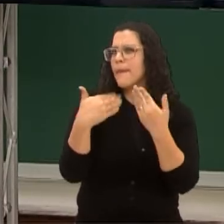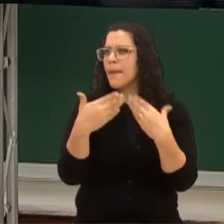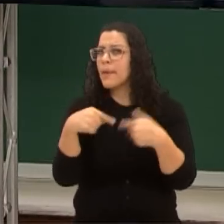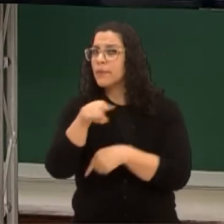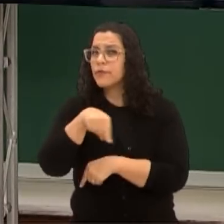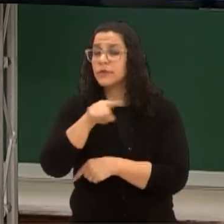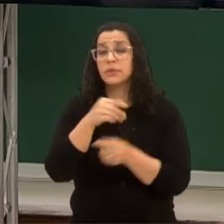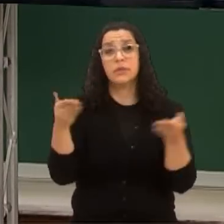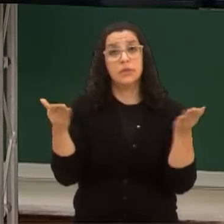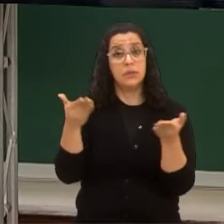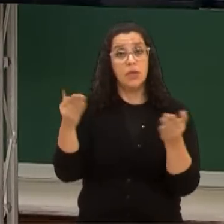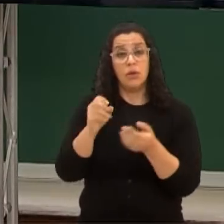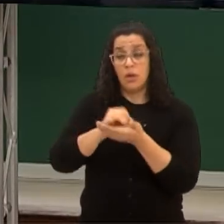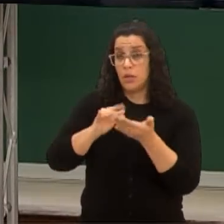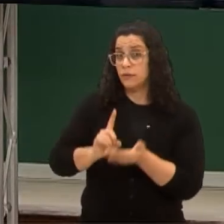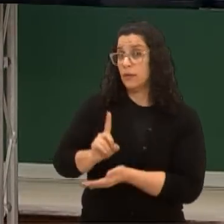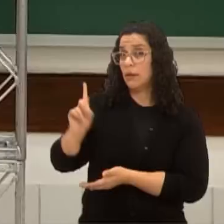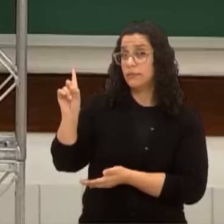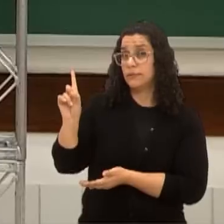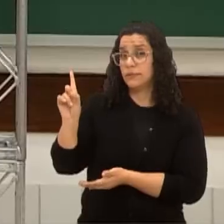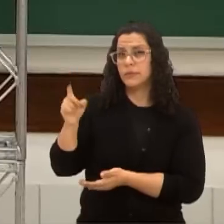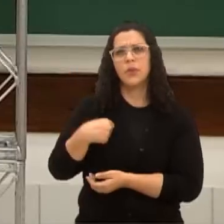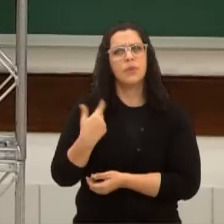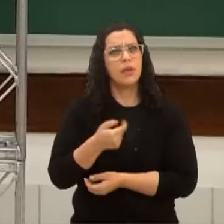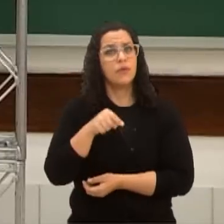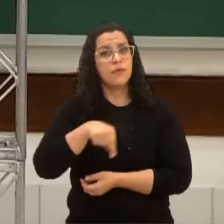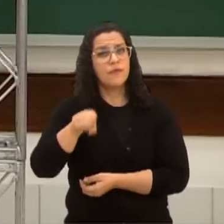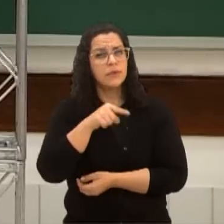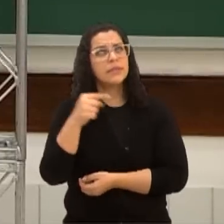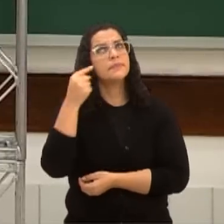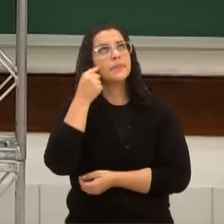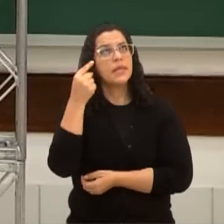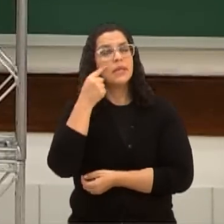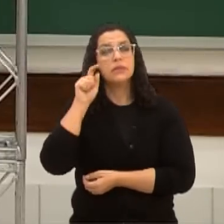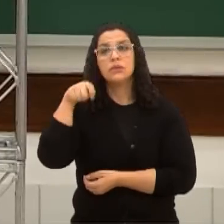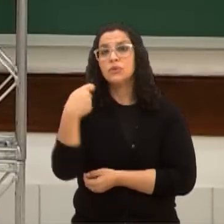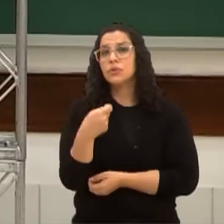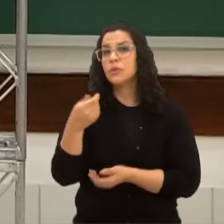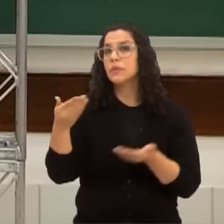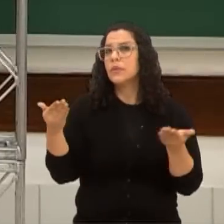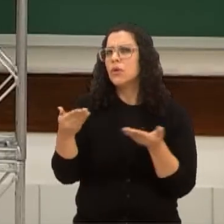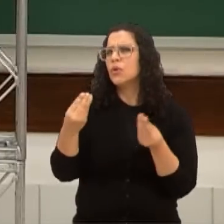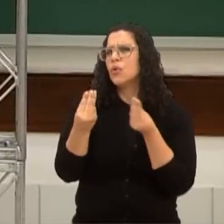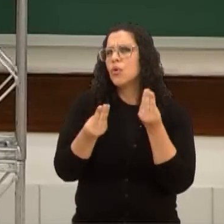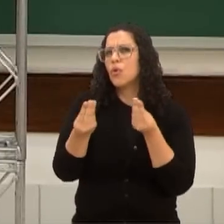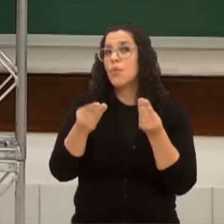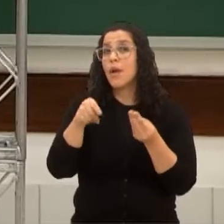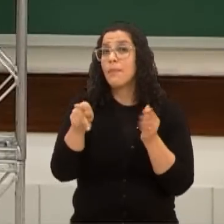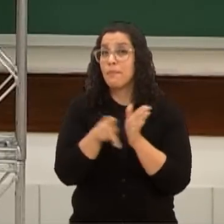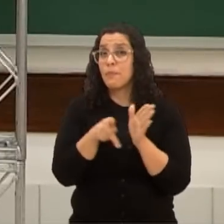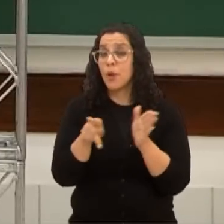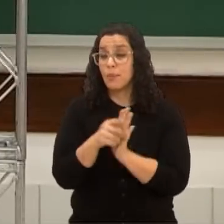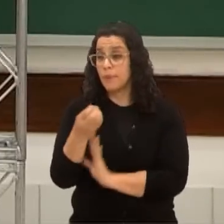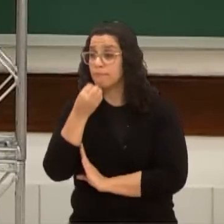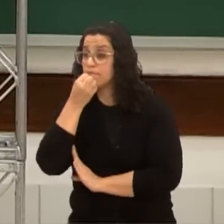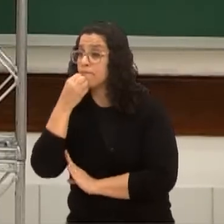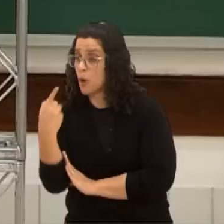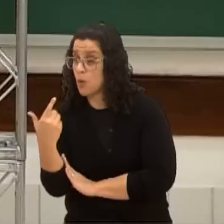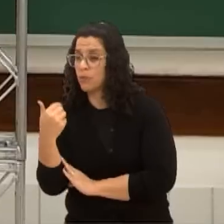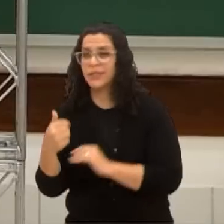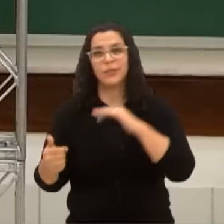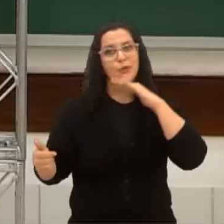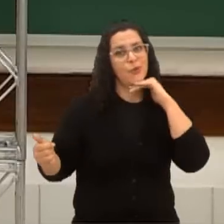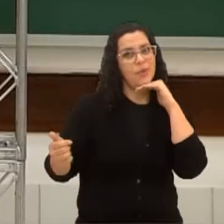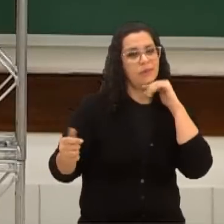vocês. Agora, nesse exercício, eu gostaria que vocês pensassem um pouquinho a respeito do que pode ser bom e o que pode